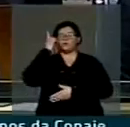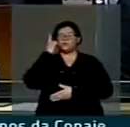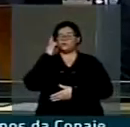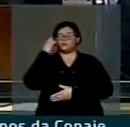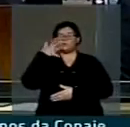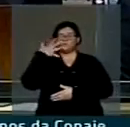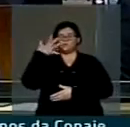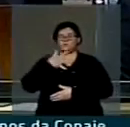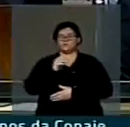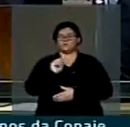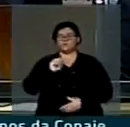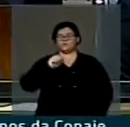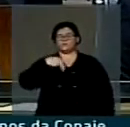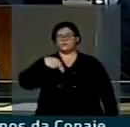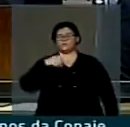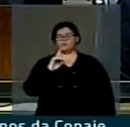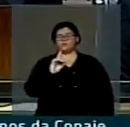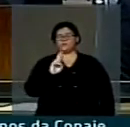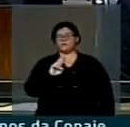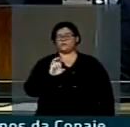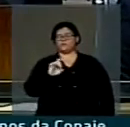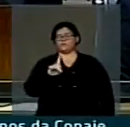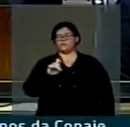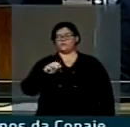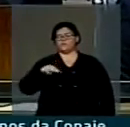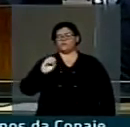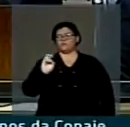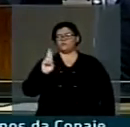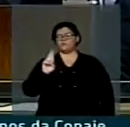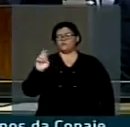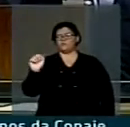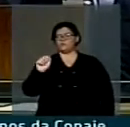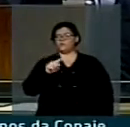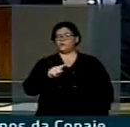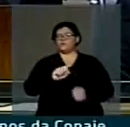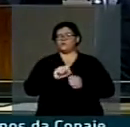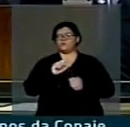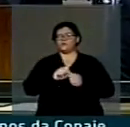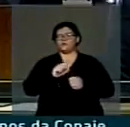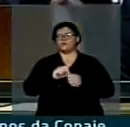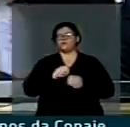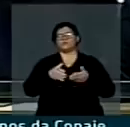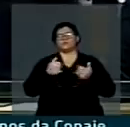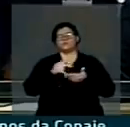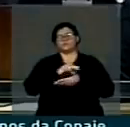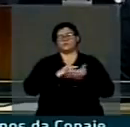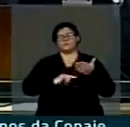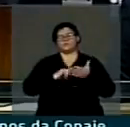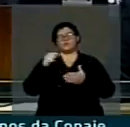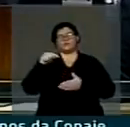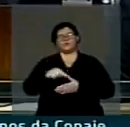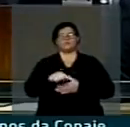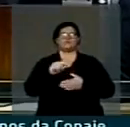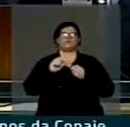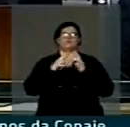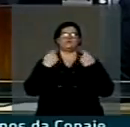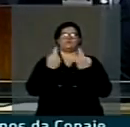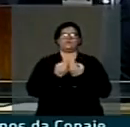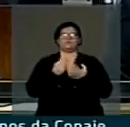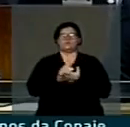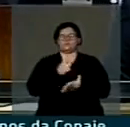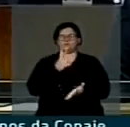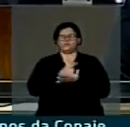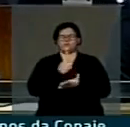Ao nome do deputado André Moura, que é autor do requerimento. Como já ressaltei, o deputado André Moura permanentemente ocupa